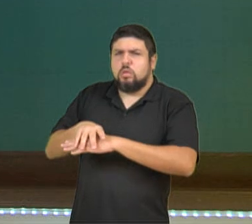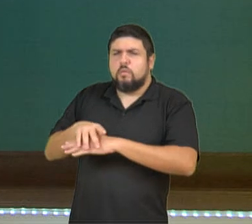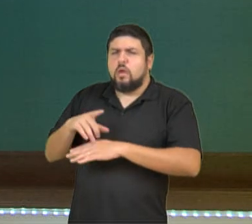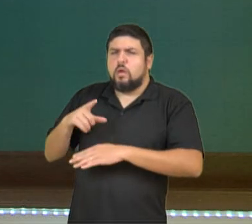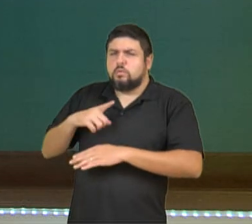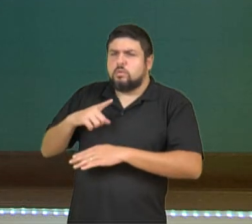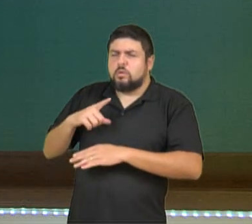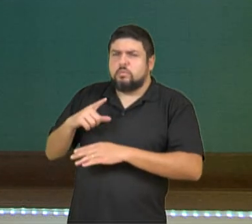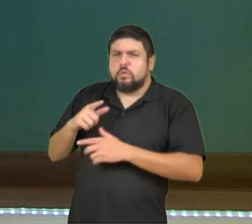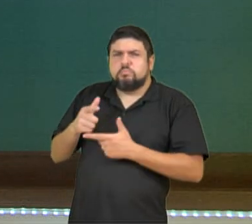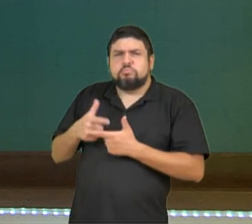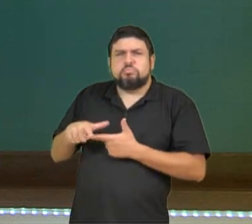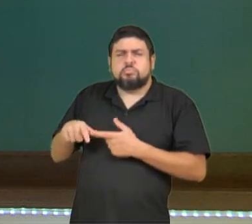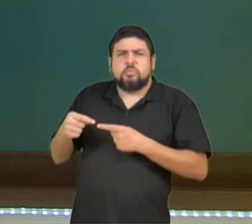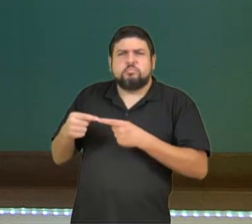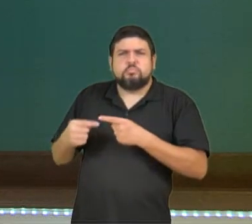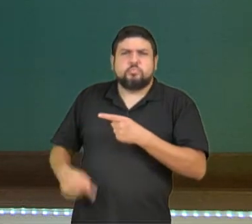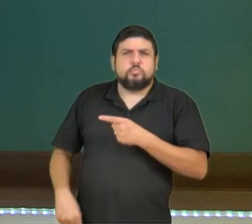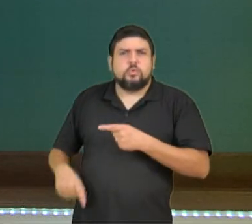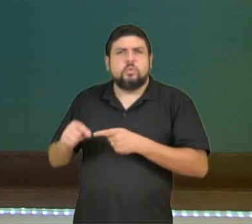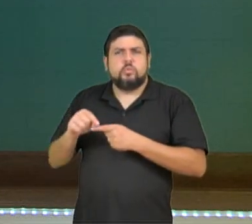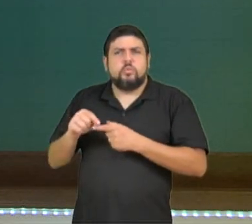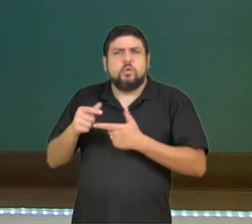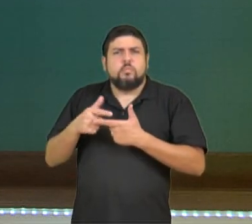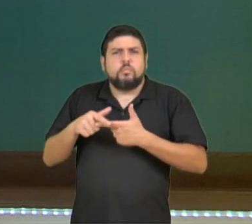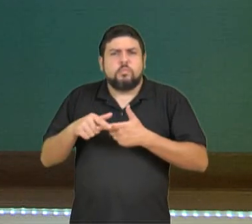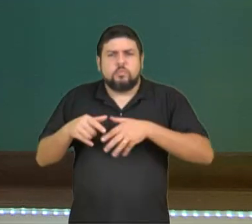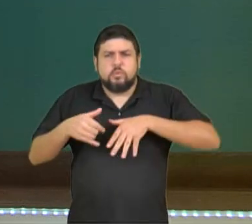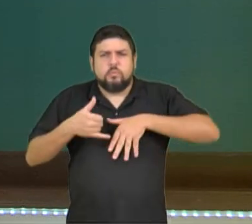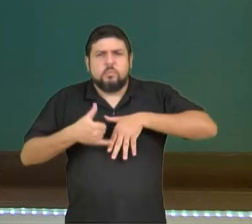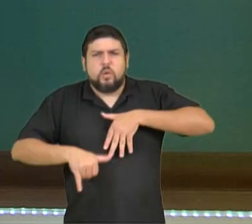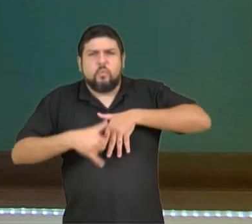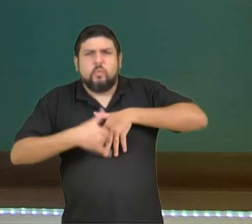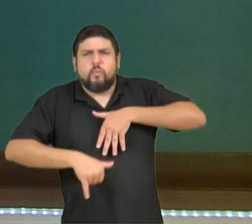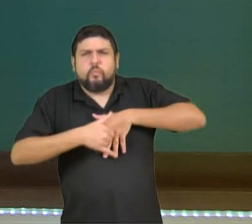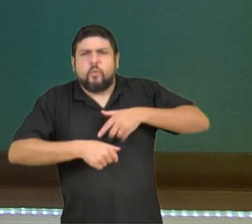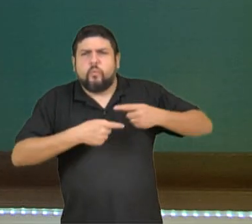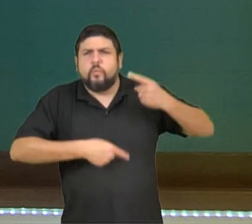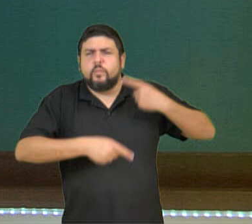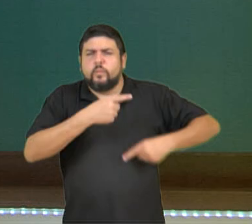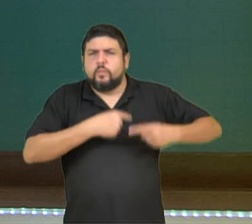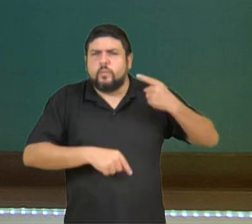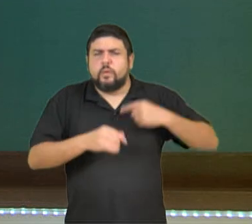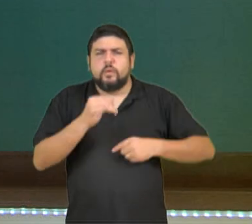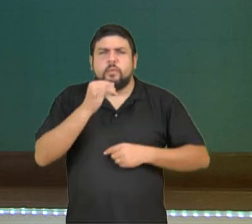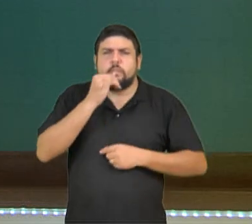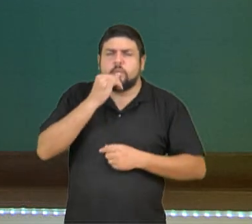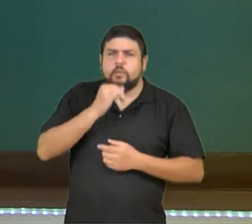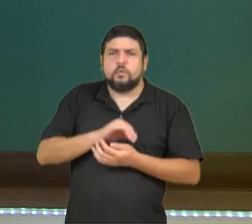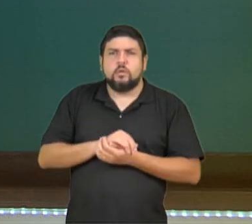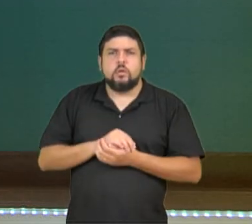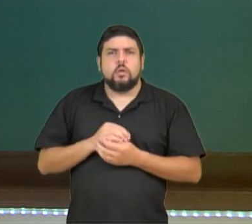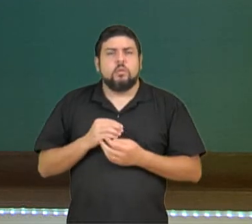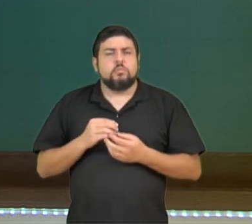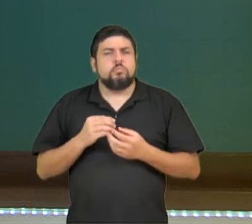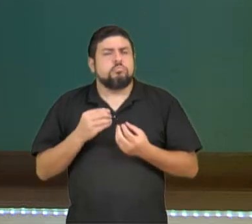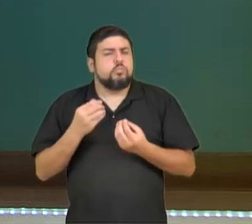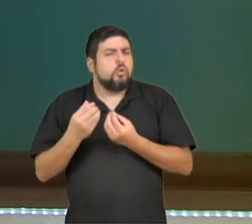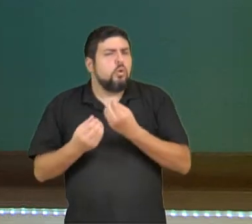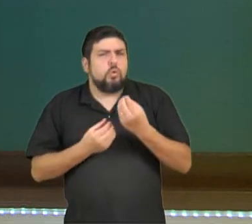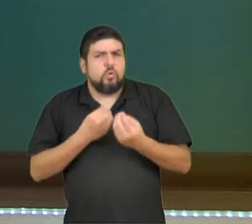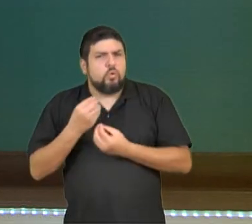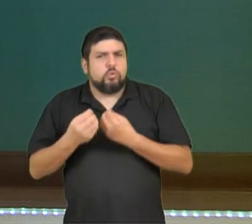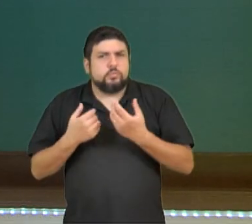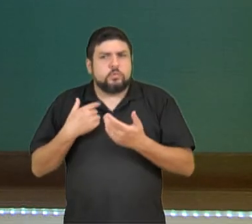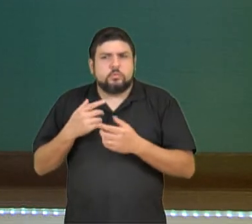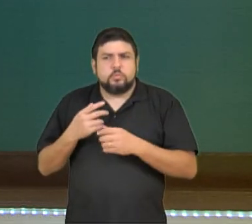Já ouviu falar de alguma que afete a circulação dessa linfa, por exemplo? E como que podemos preservar